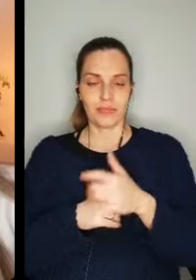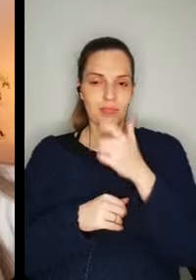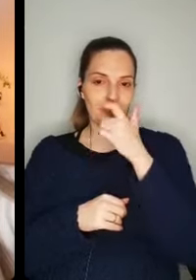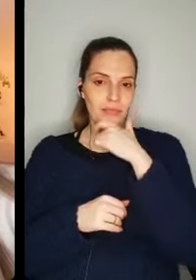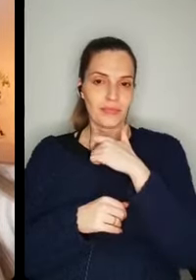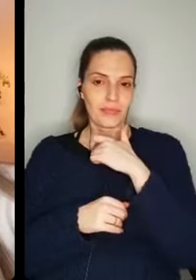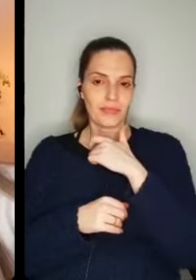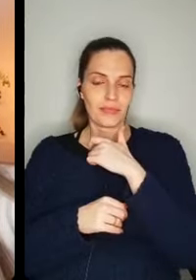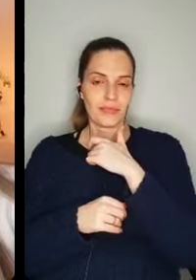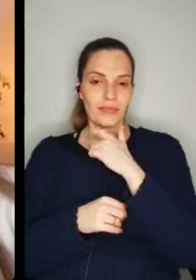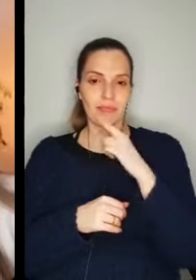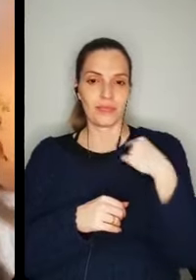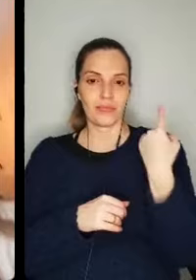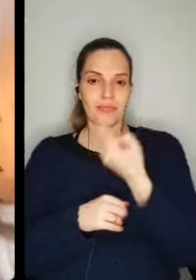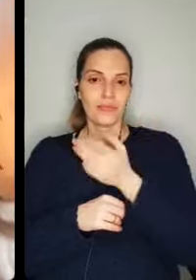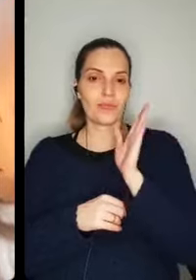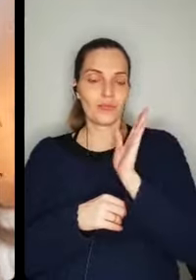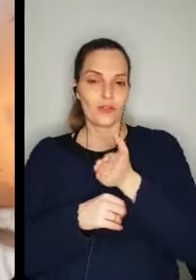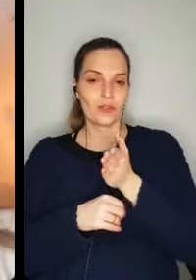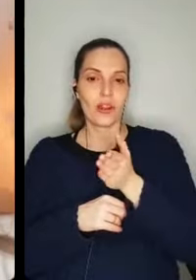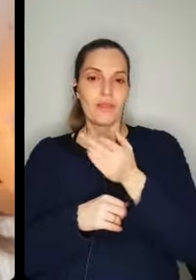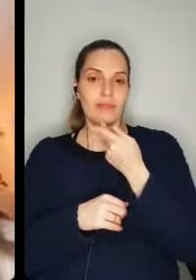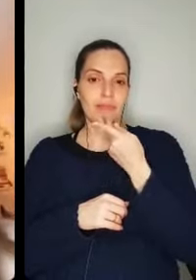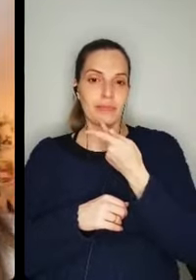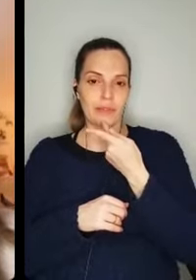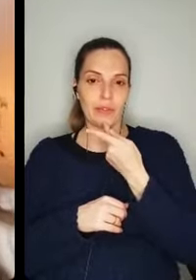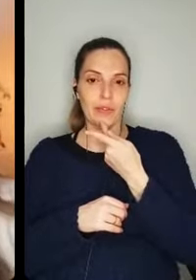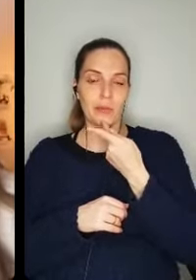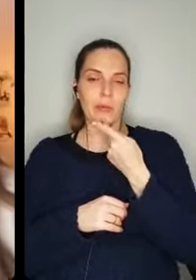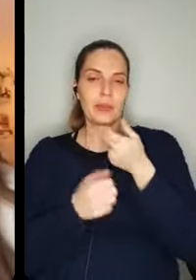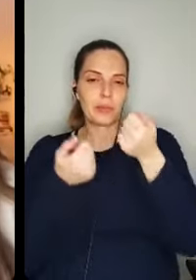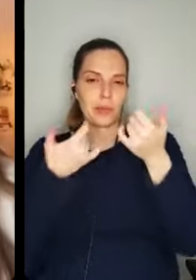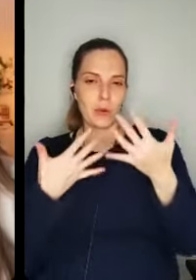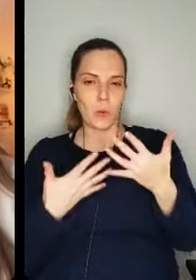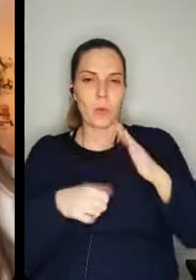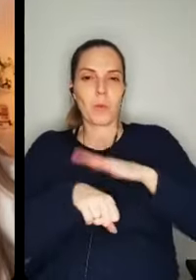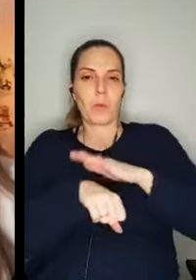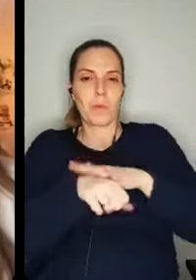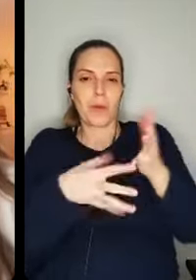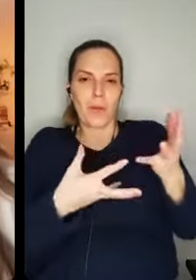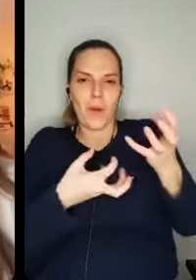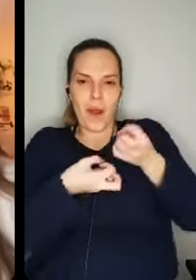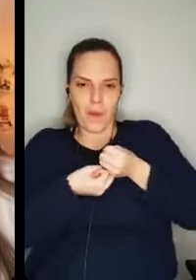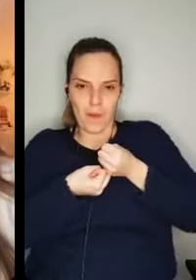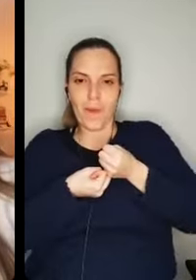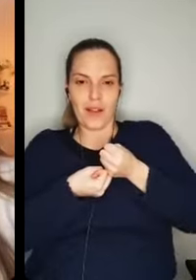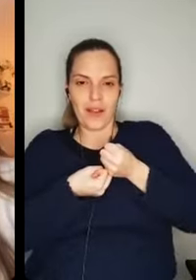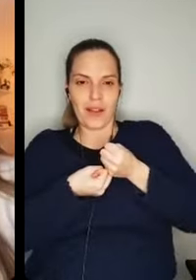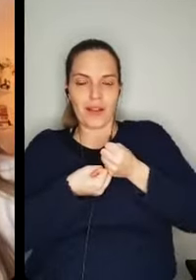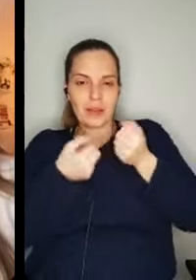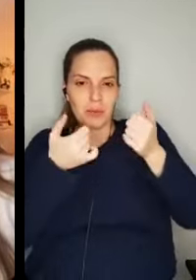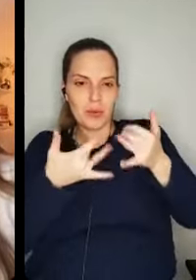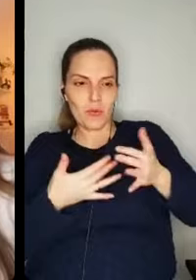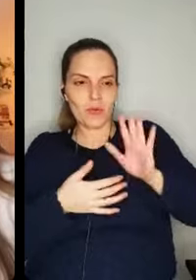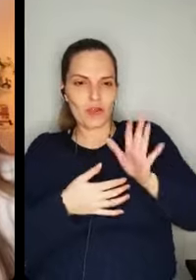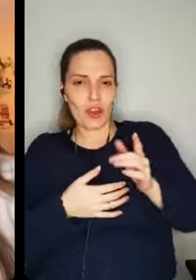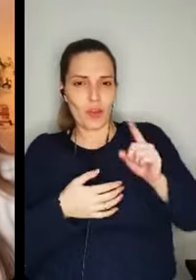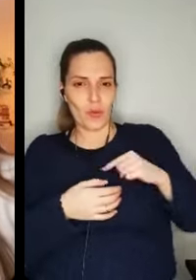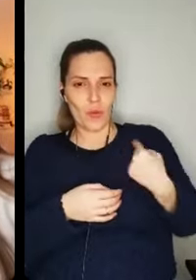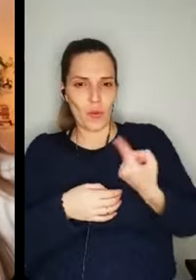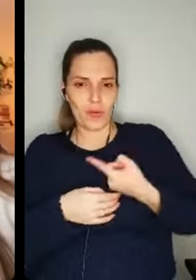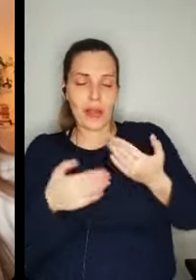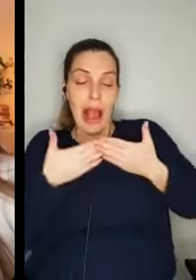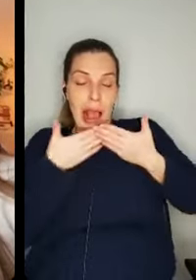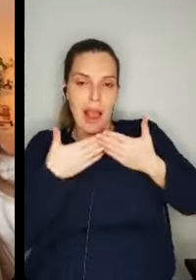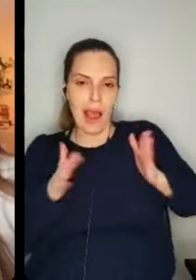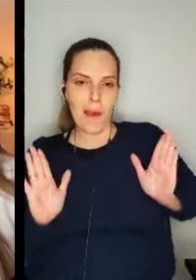Eu acho que a gente já falou, assim, na acolhida, né? Que a gente se coloca à disposição para tirar dúvidas,